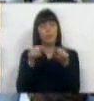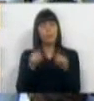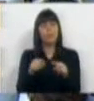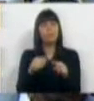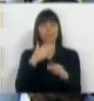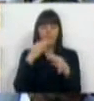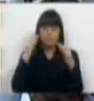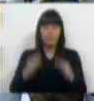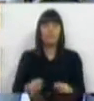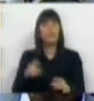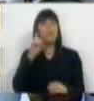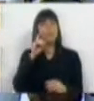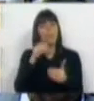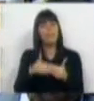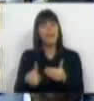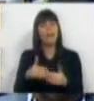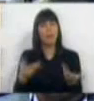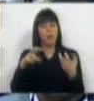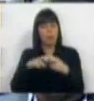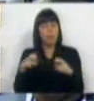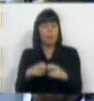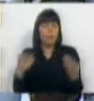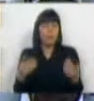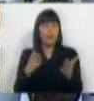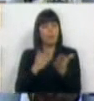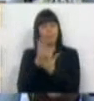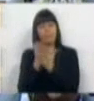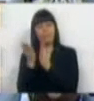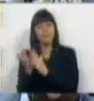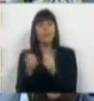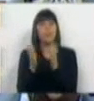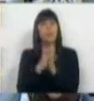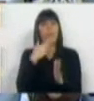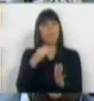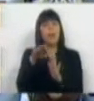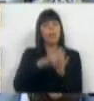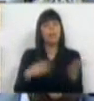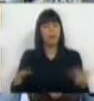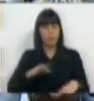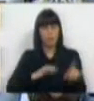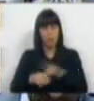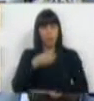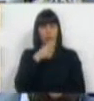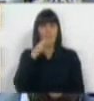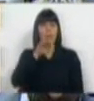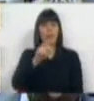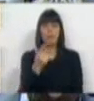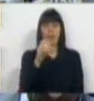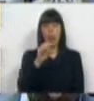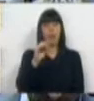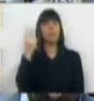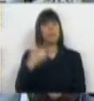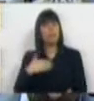será seguramente acautelado, porque é um problema transversal a todo o programa. Sr. Deputado Paulo Sá,